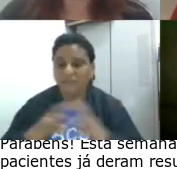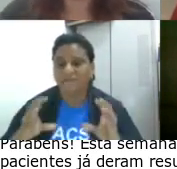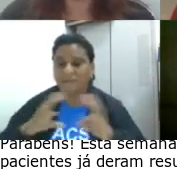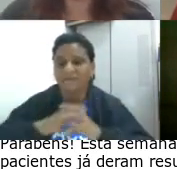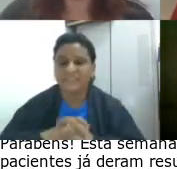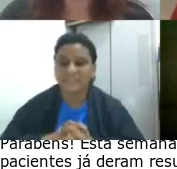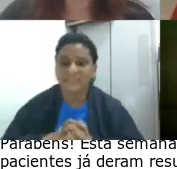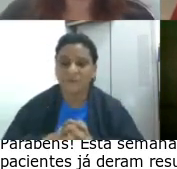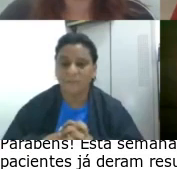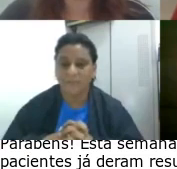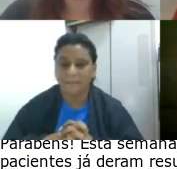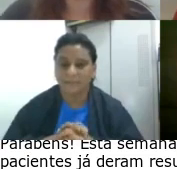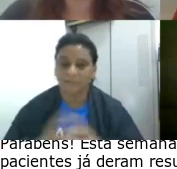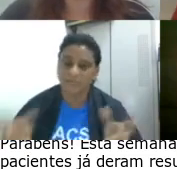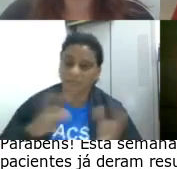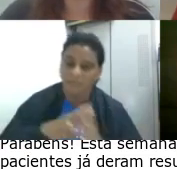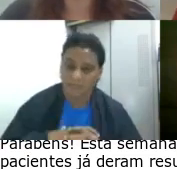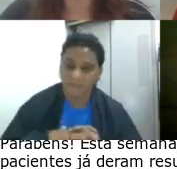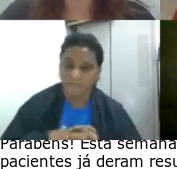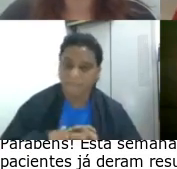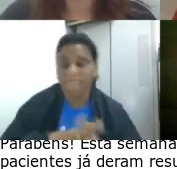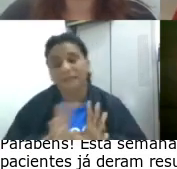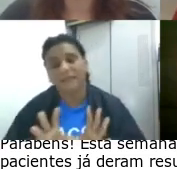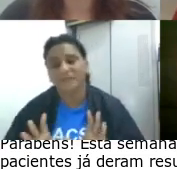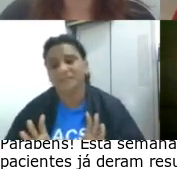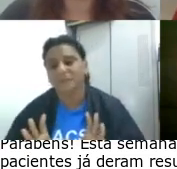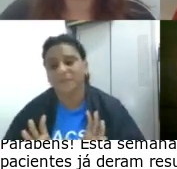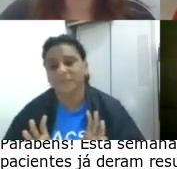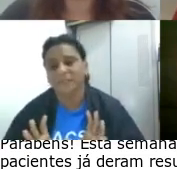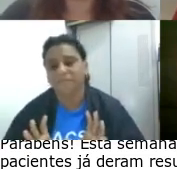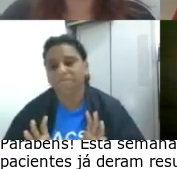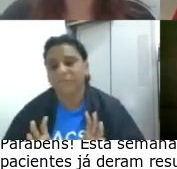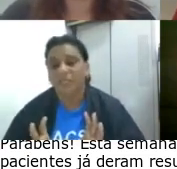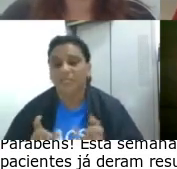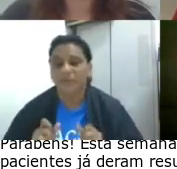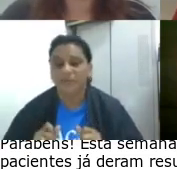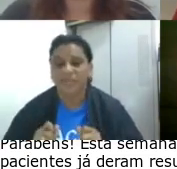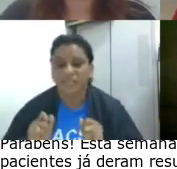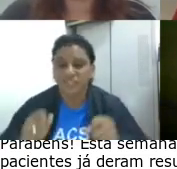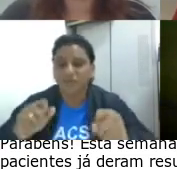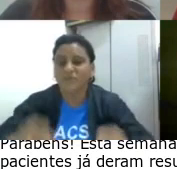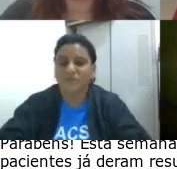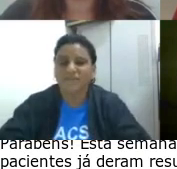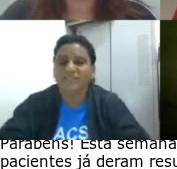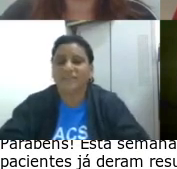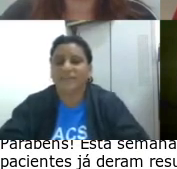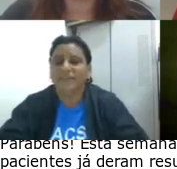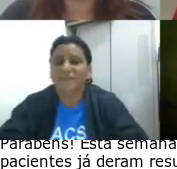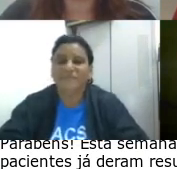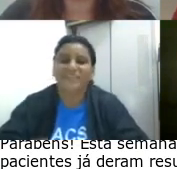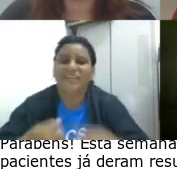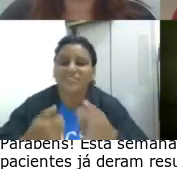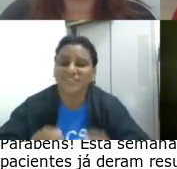que não dava pra fazer esse acompanhamento nem diário nem três vezes por semana então o que que a gente começou a fazer